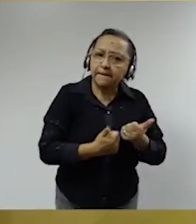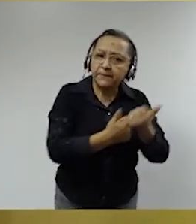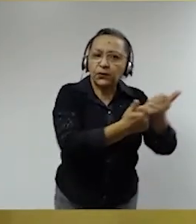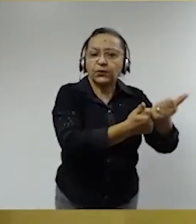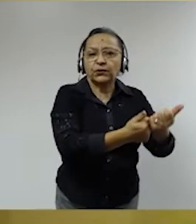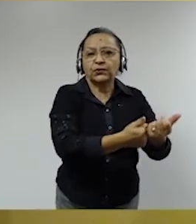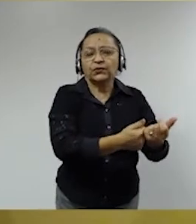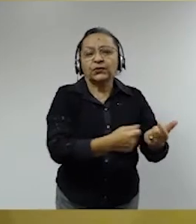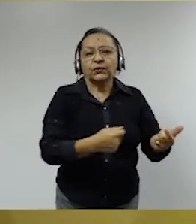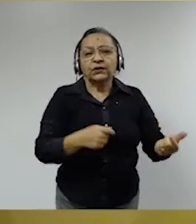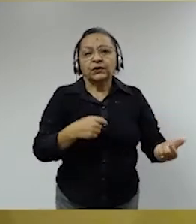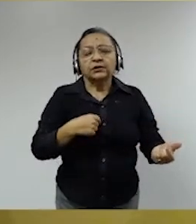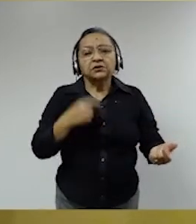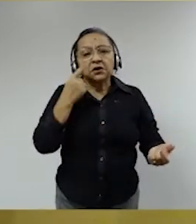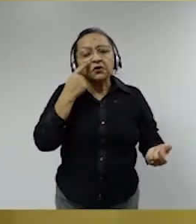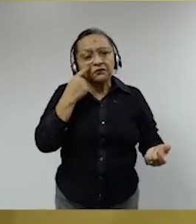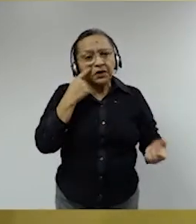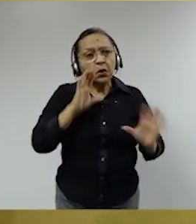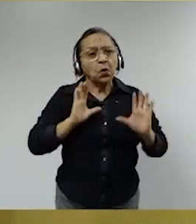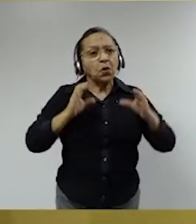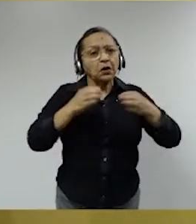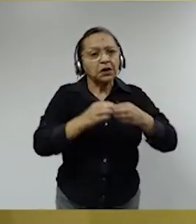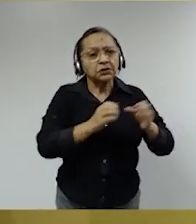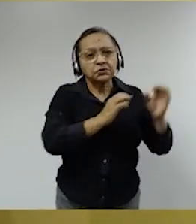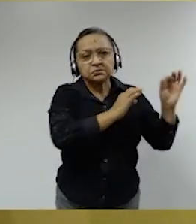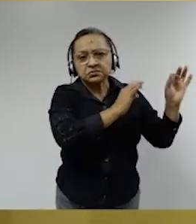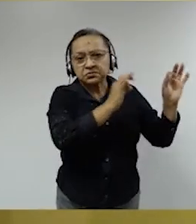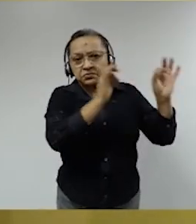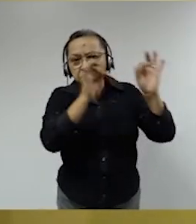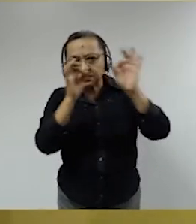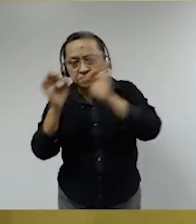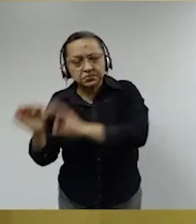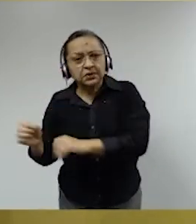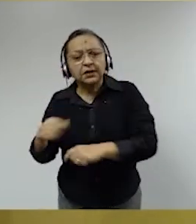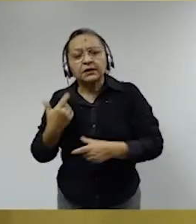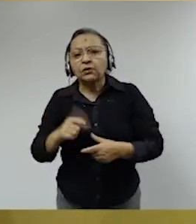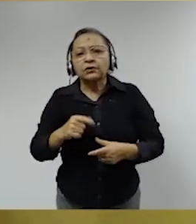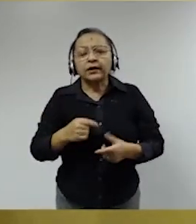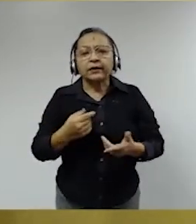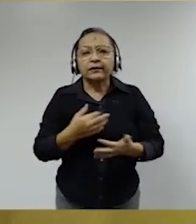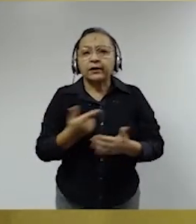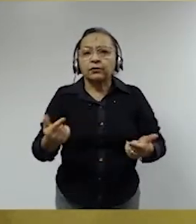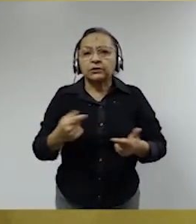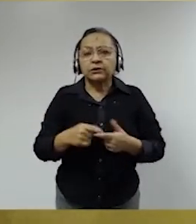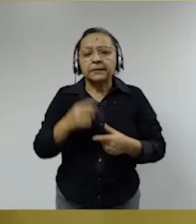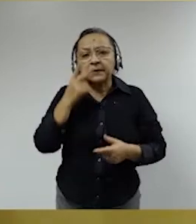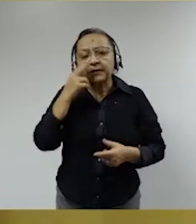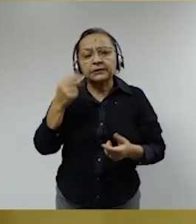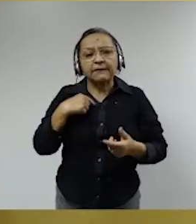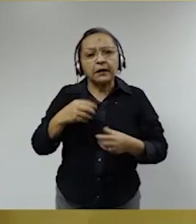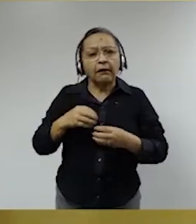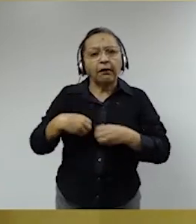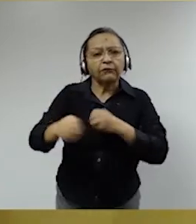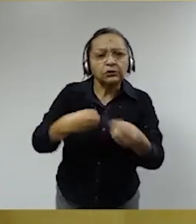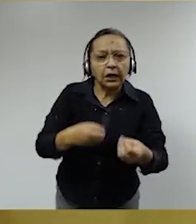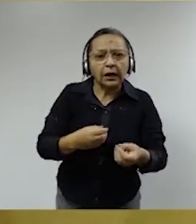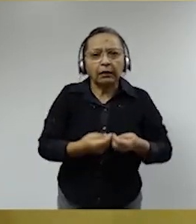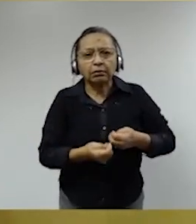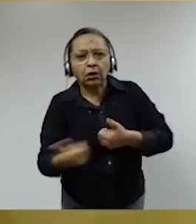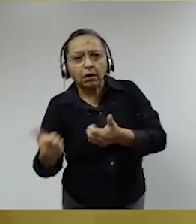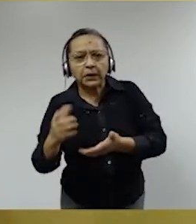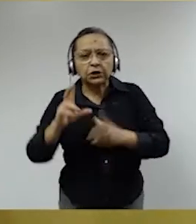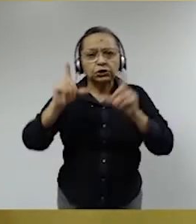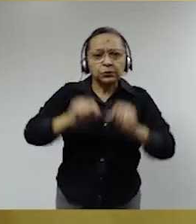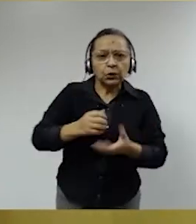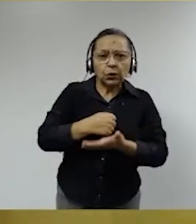aqui nenhum tipo de pleito de que se afrouxem, né, os controles ou se diminua